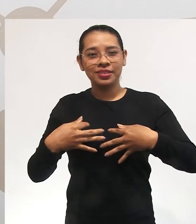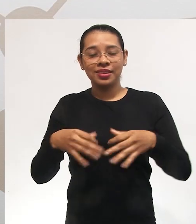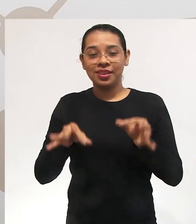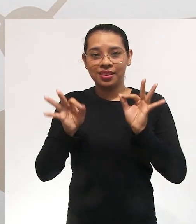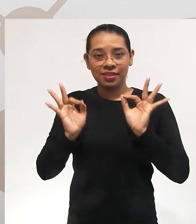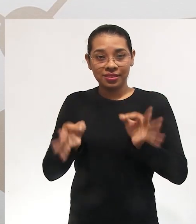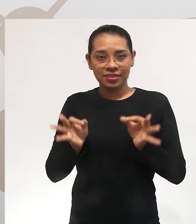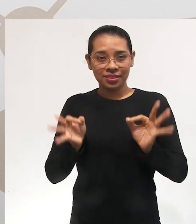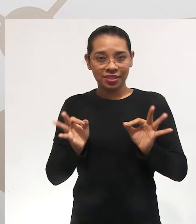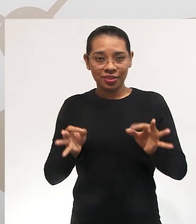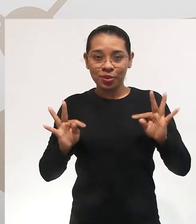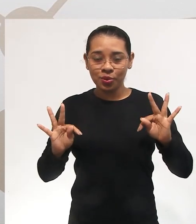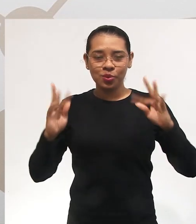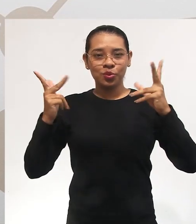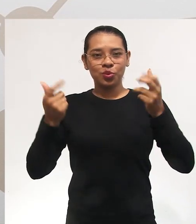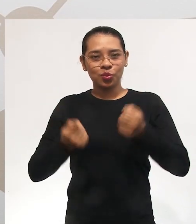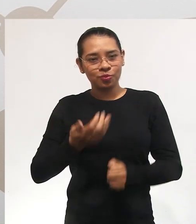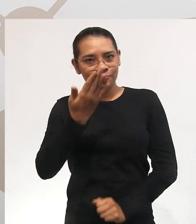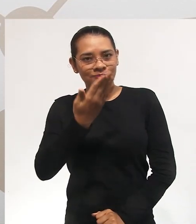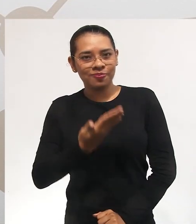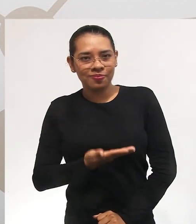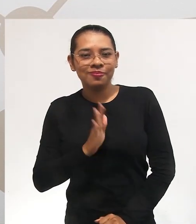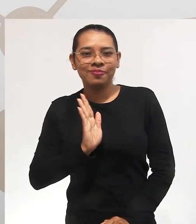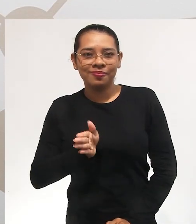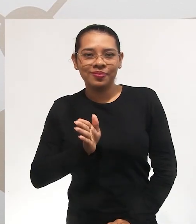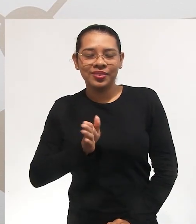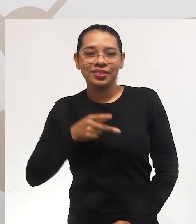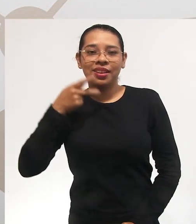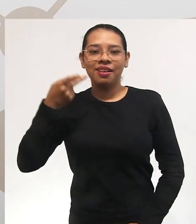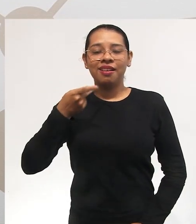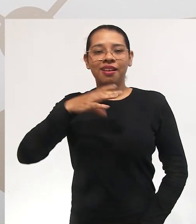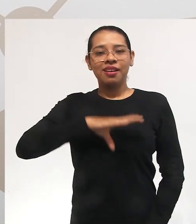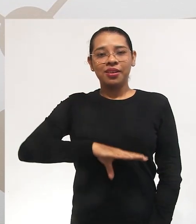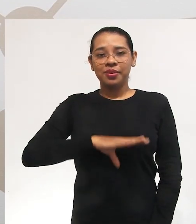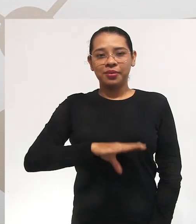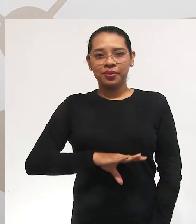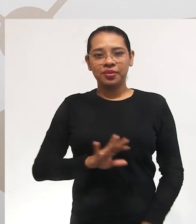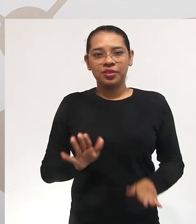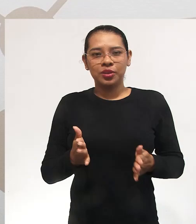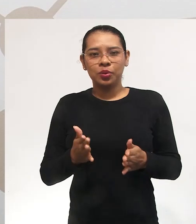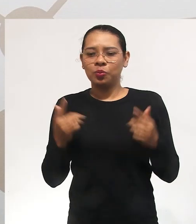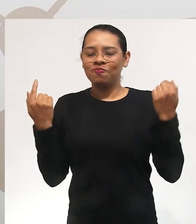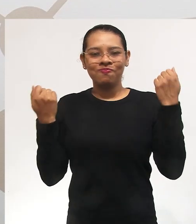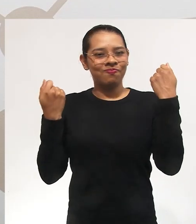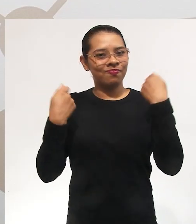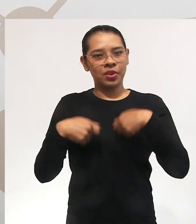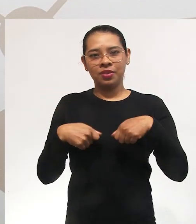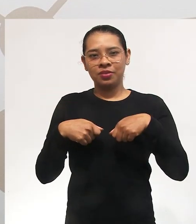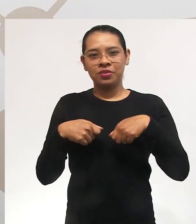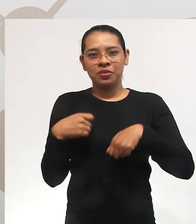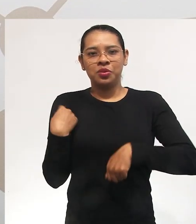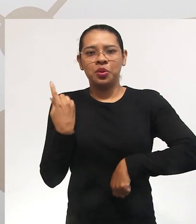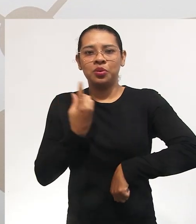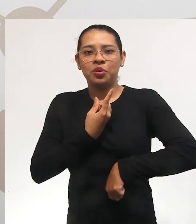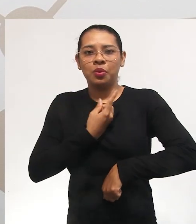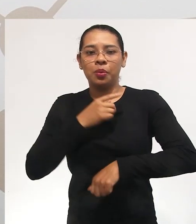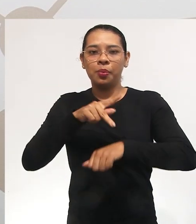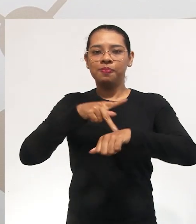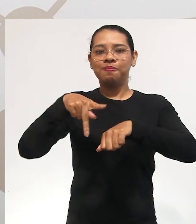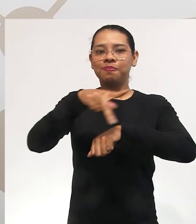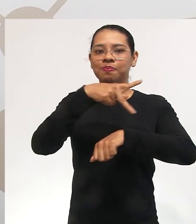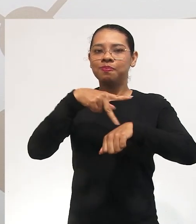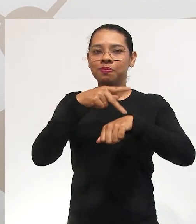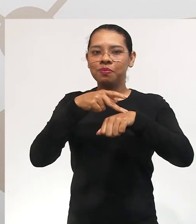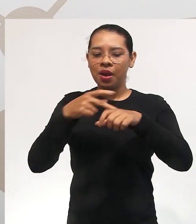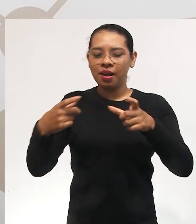concordar e validar tudo o que você disse sobre a língua portuguesa. Não é possível estarmos num país